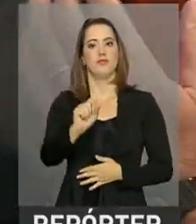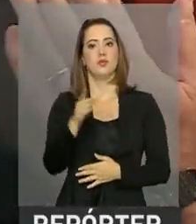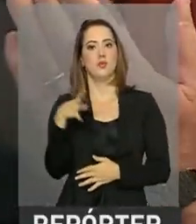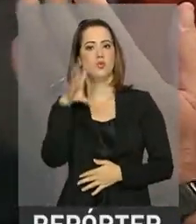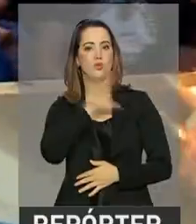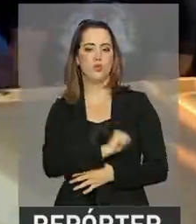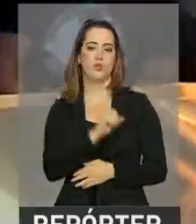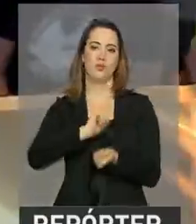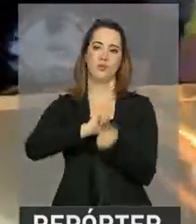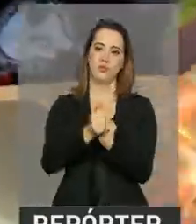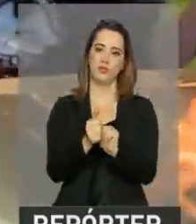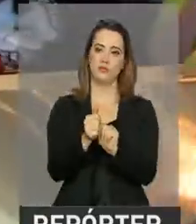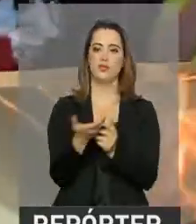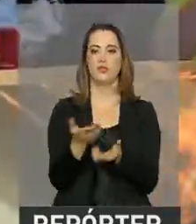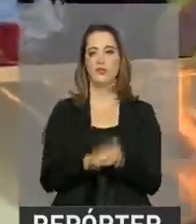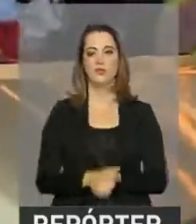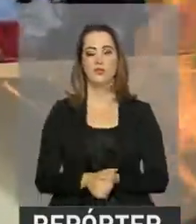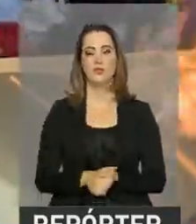pelo